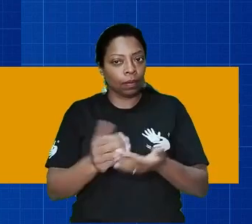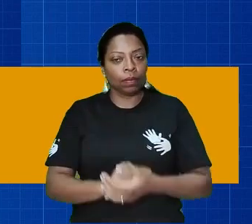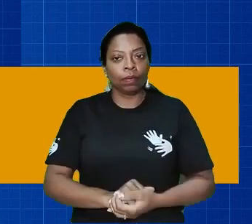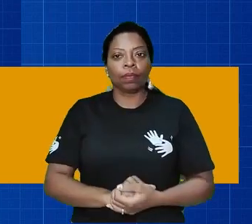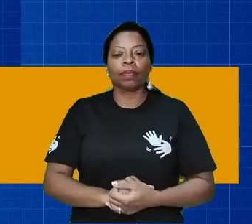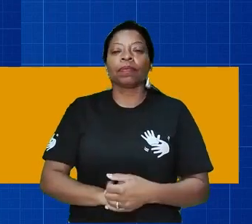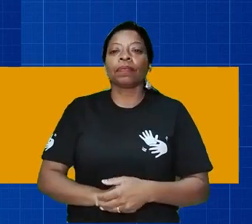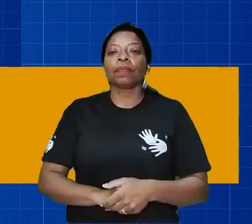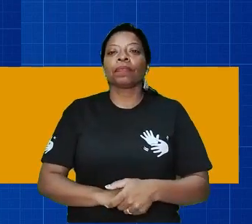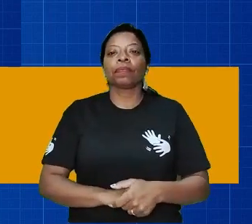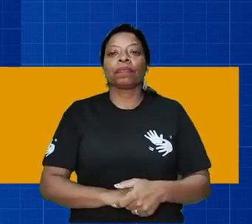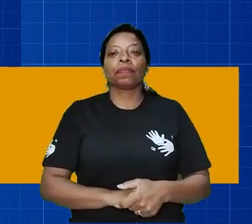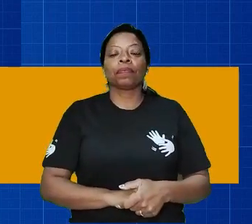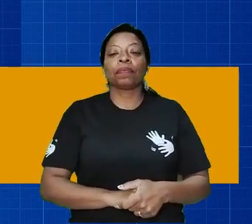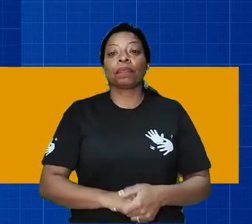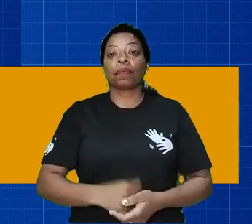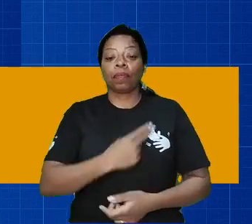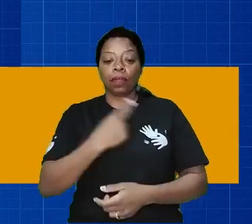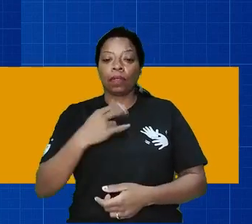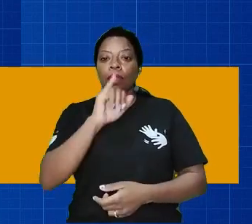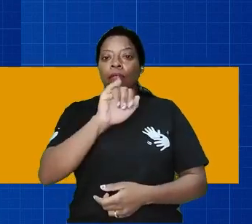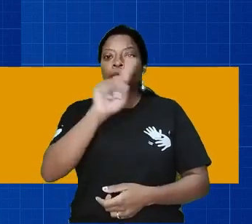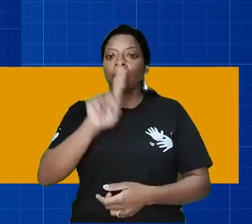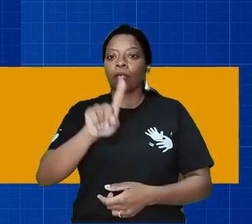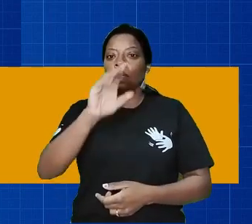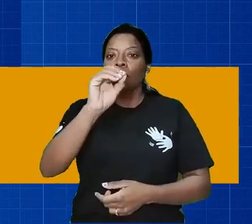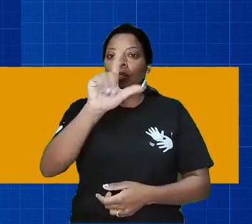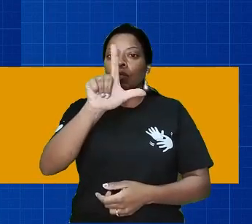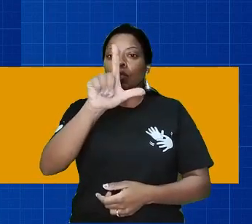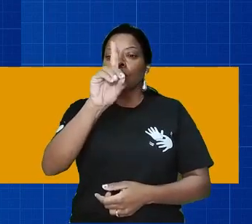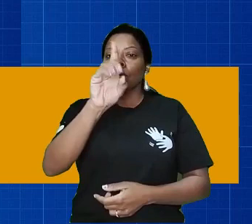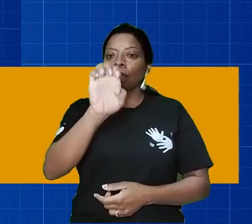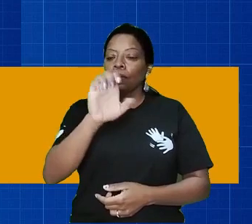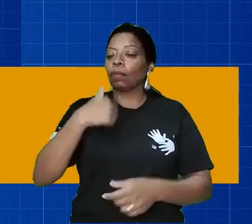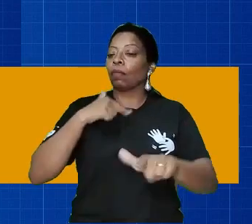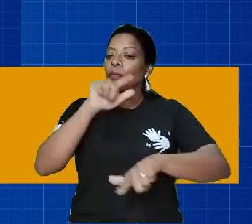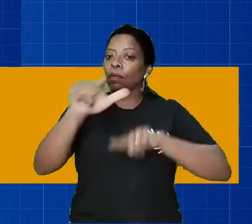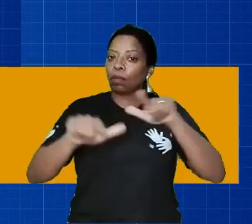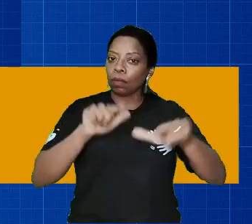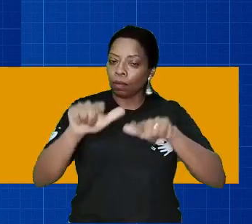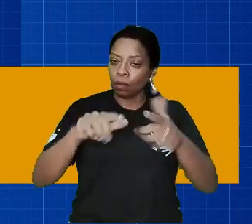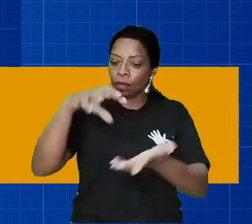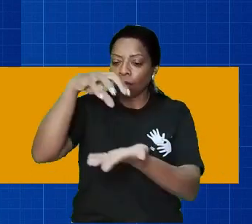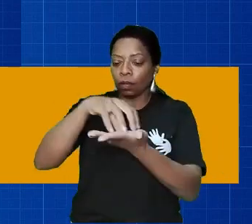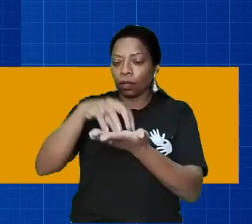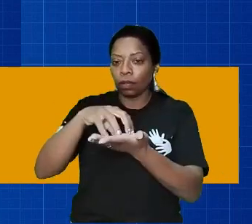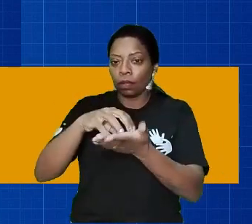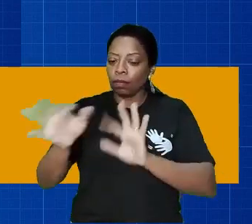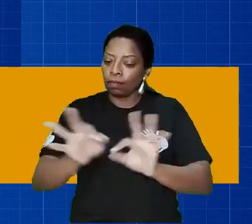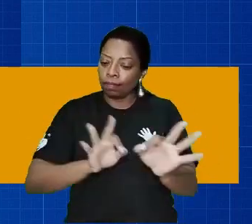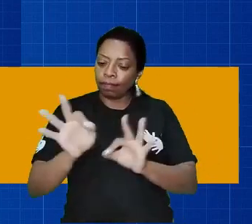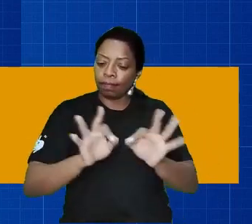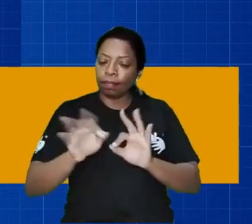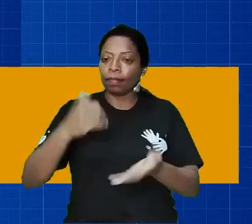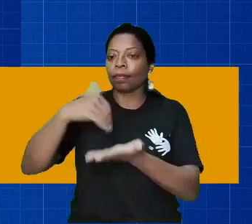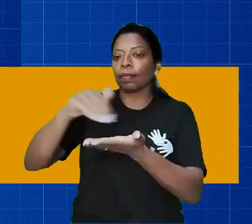Meu nome é Isolde de Siqueira, trabalho no Departamento de Planejamento da Secretaria de Educação e sou responsável